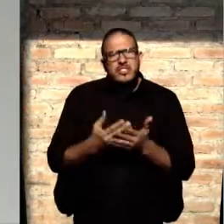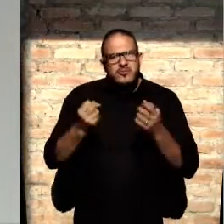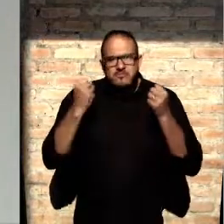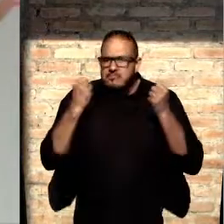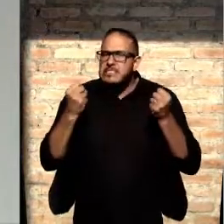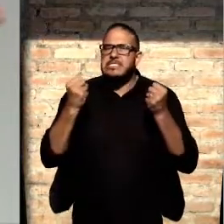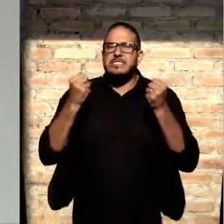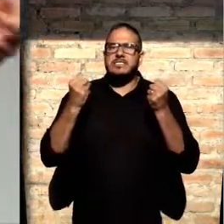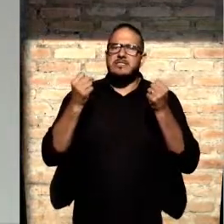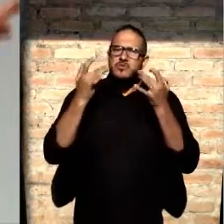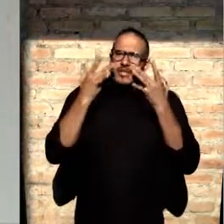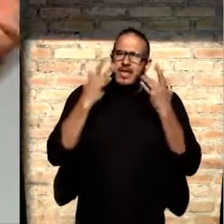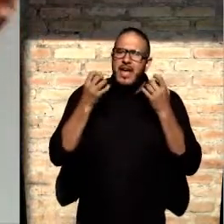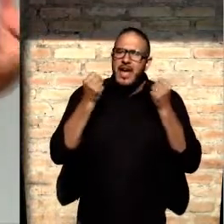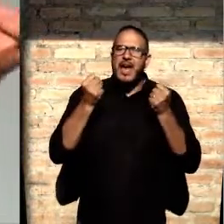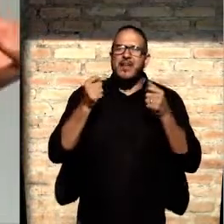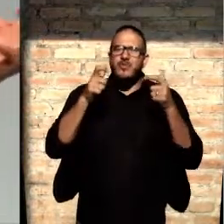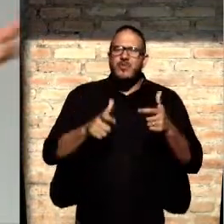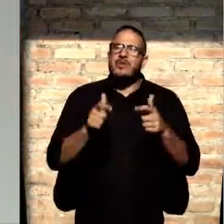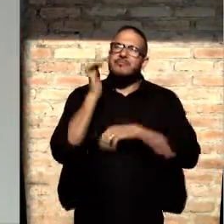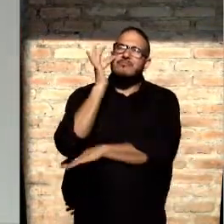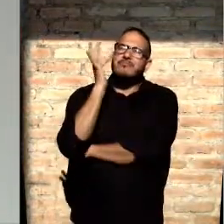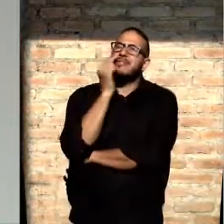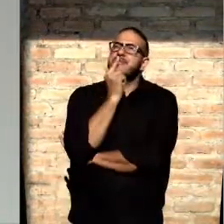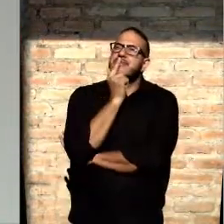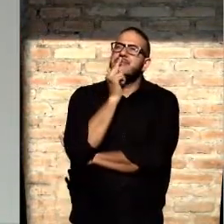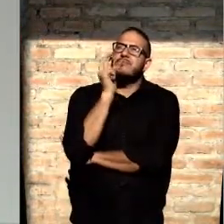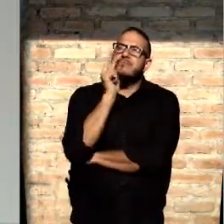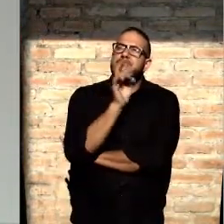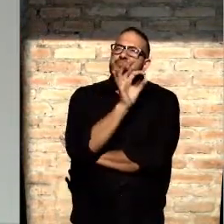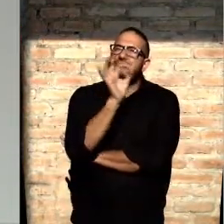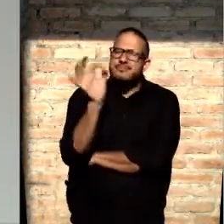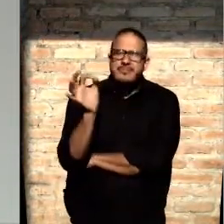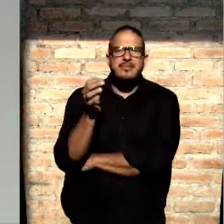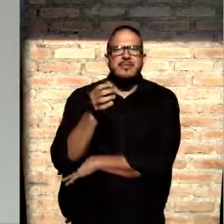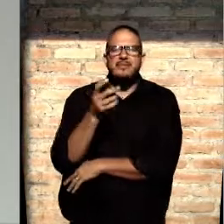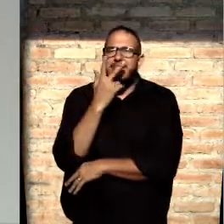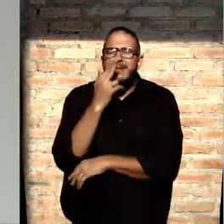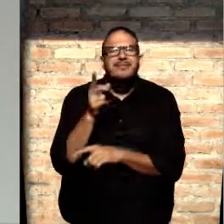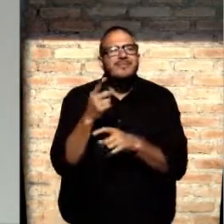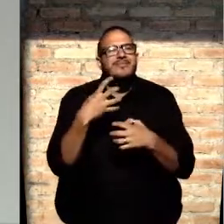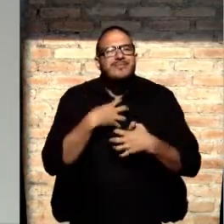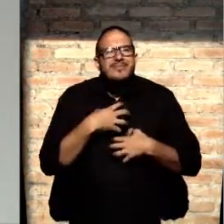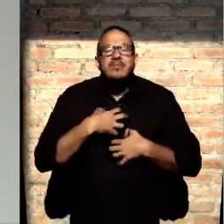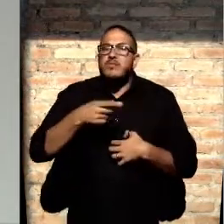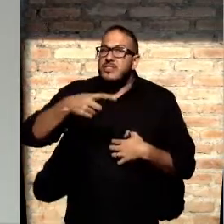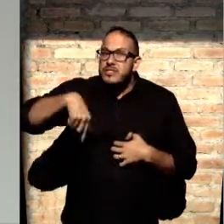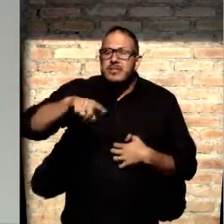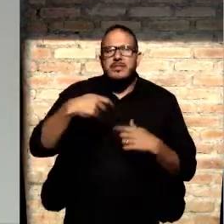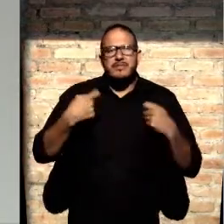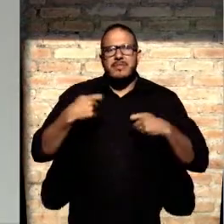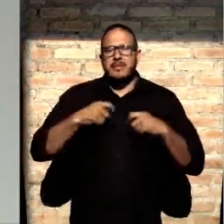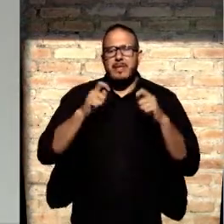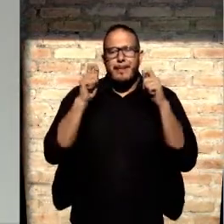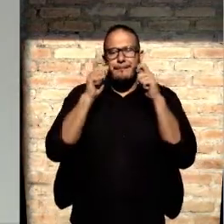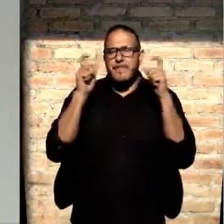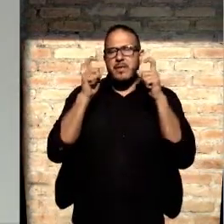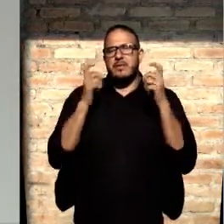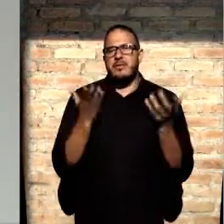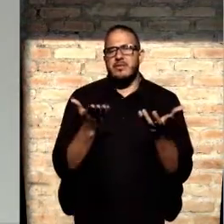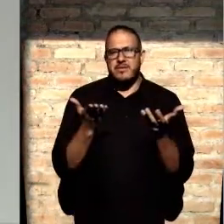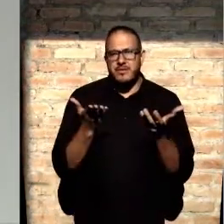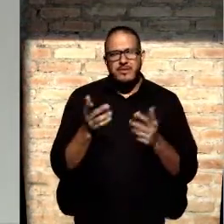um gato é um tempo de reflexão hoje mas o que eu sinto é que a gente tem que ficar atento para